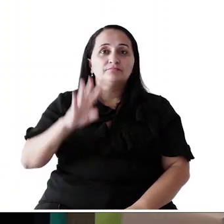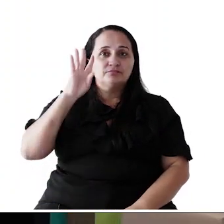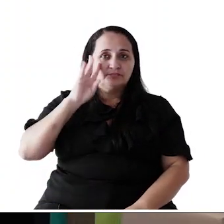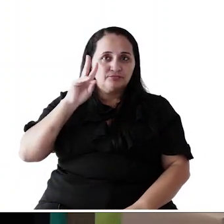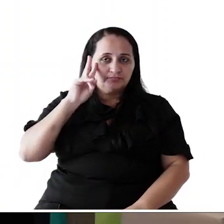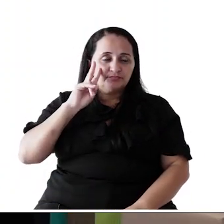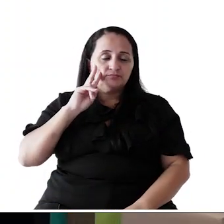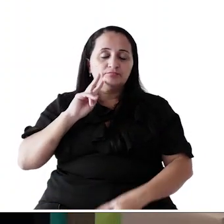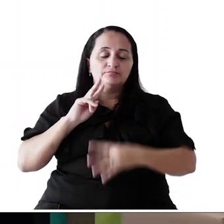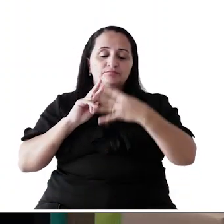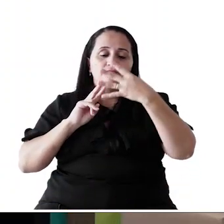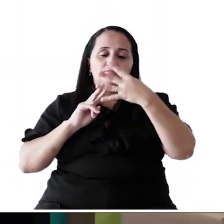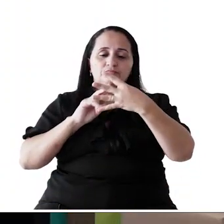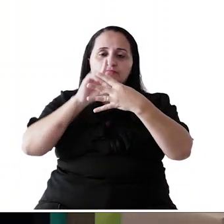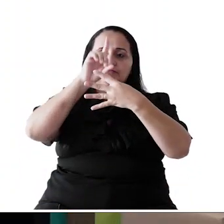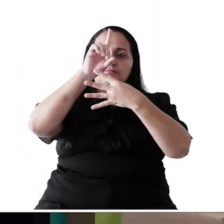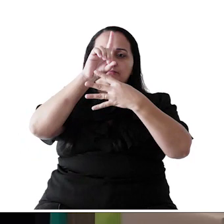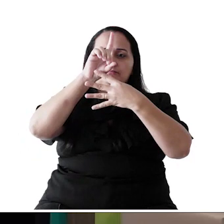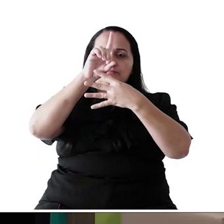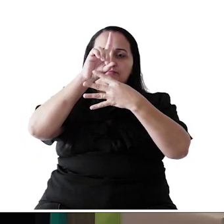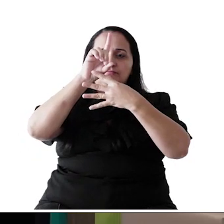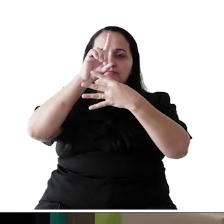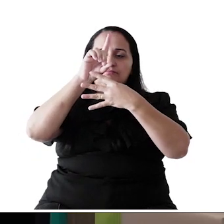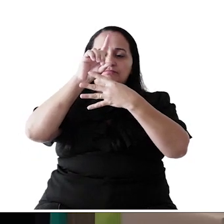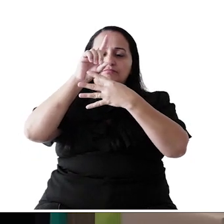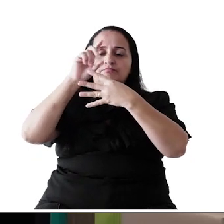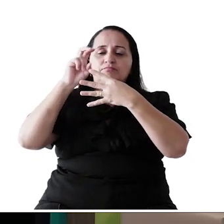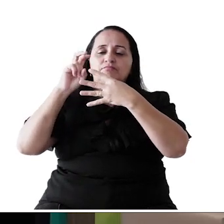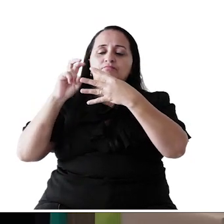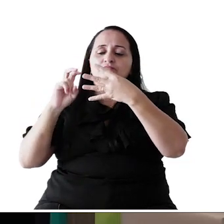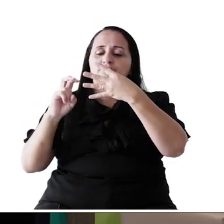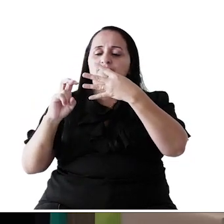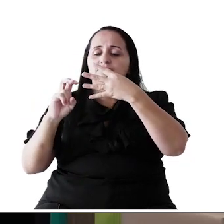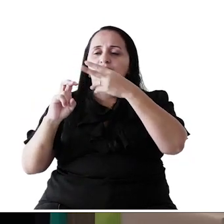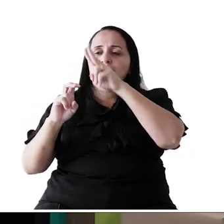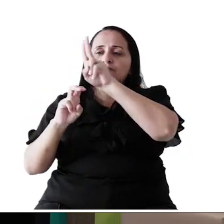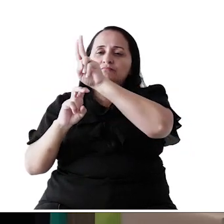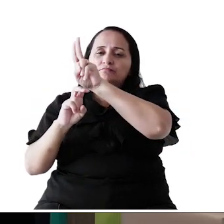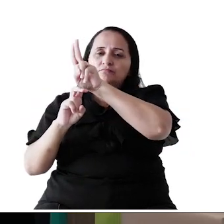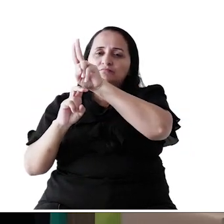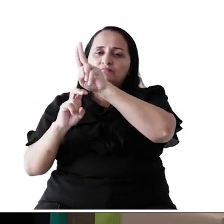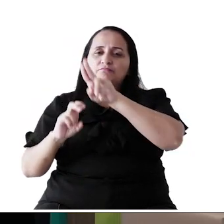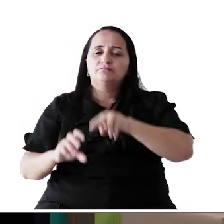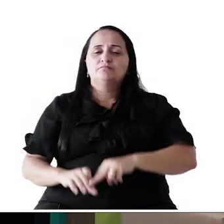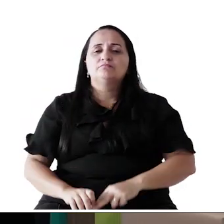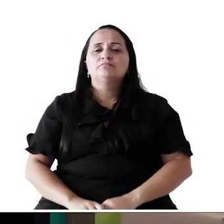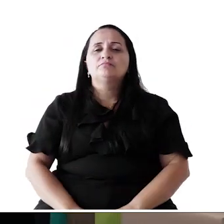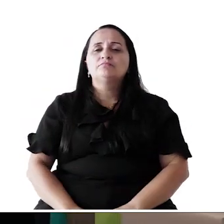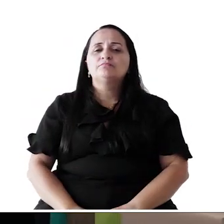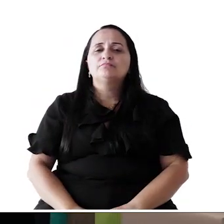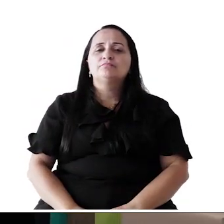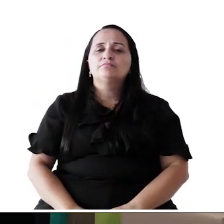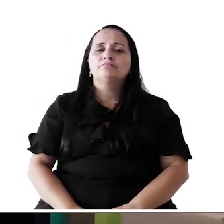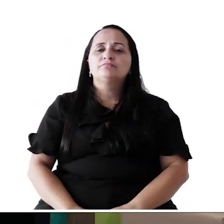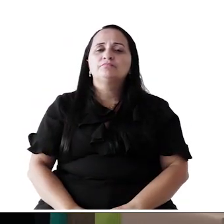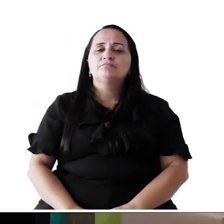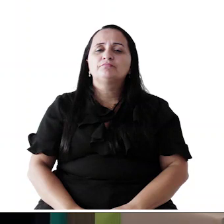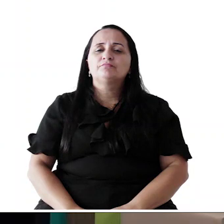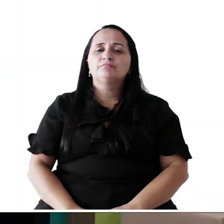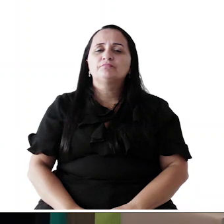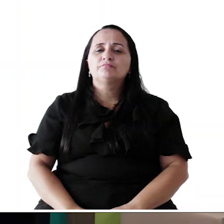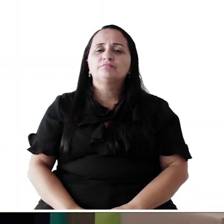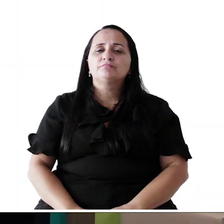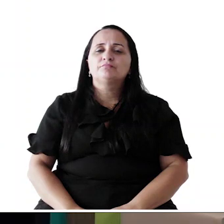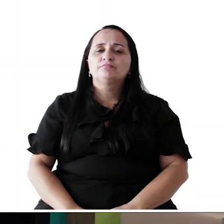superior. 4 dividido por 3, 1 vezes 3, 3. Menos